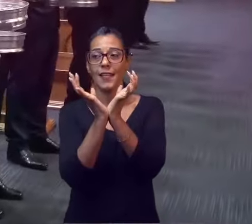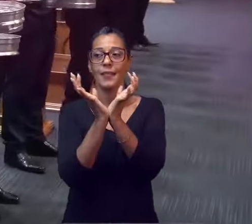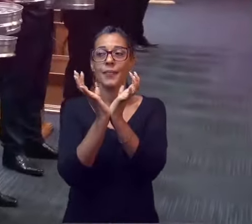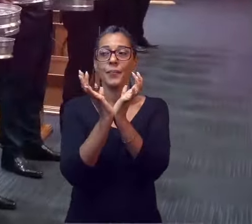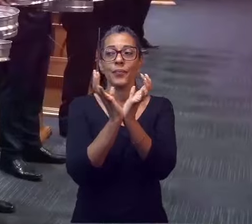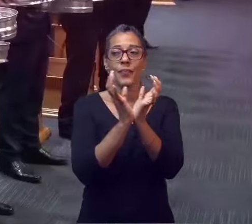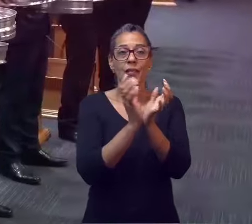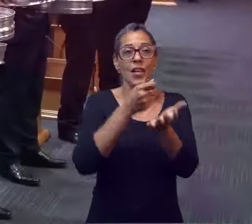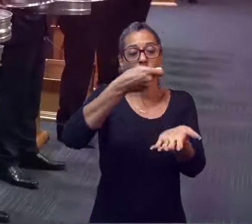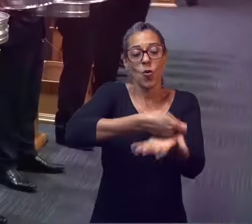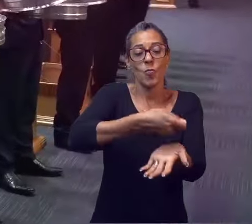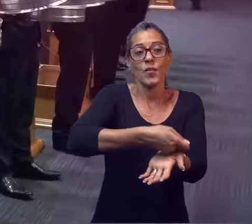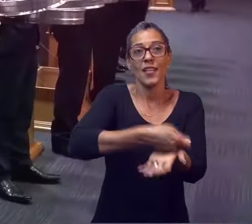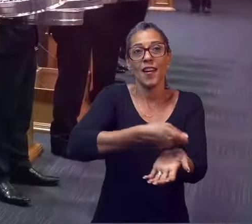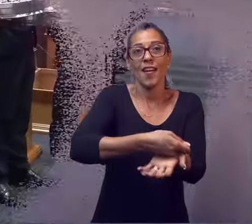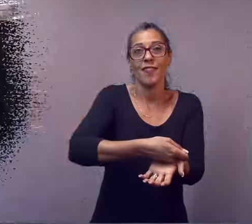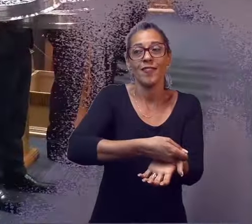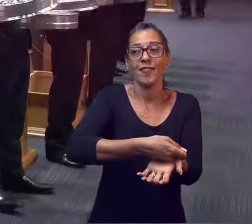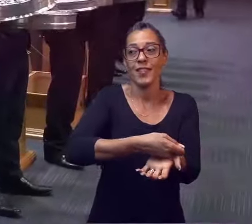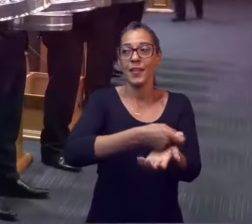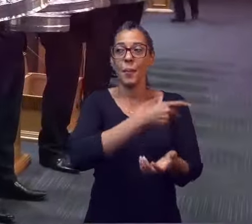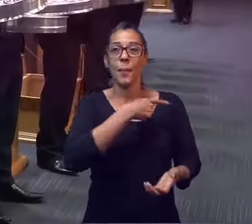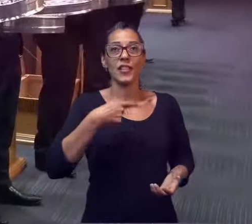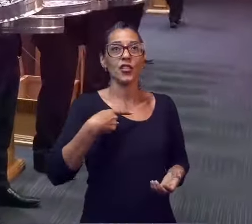tomar esses excrementos